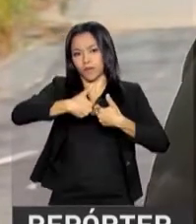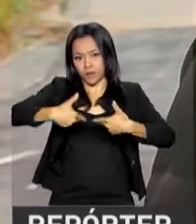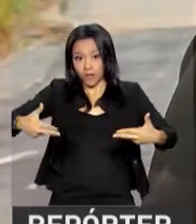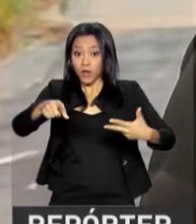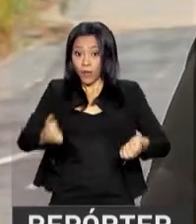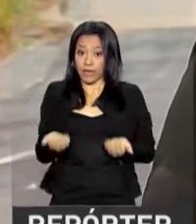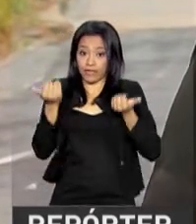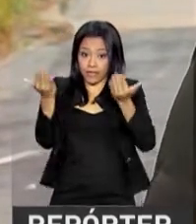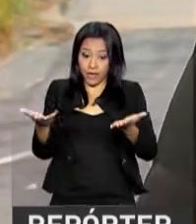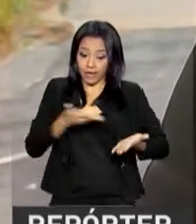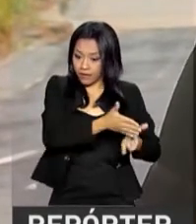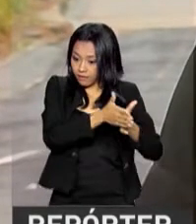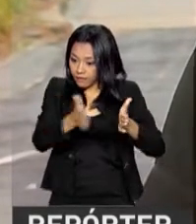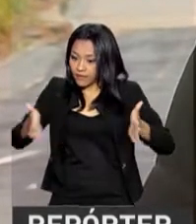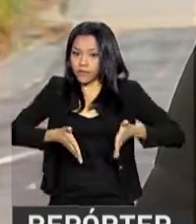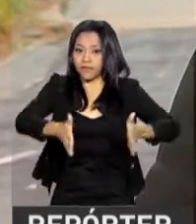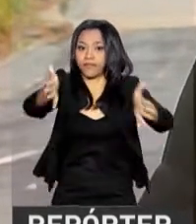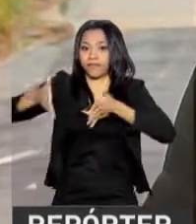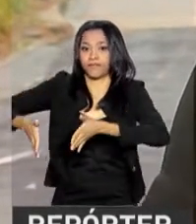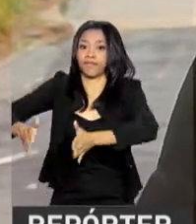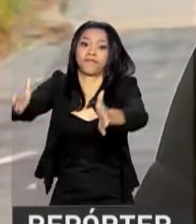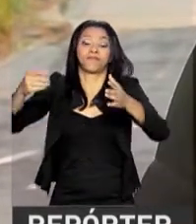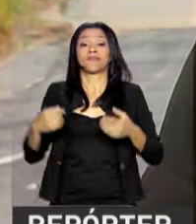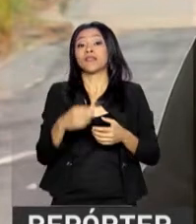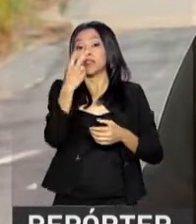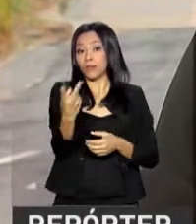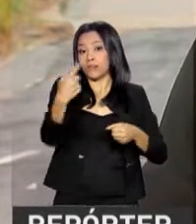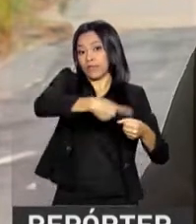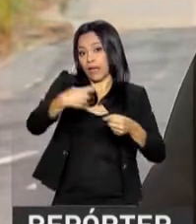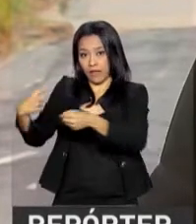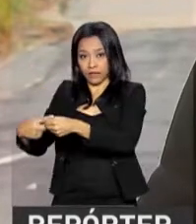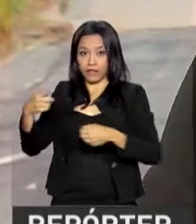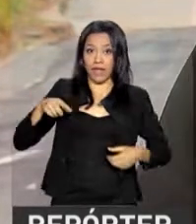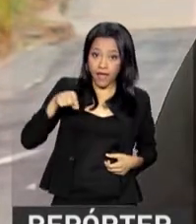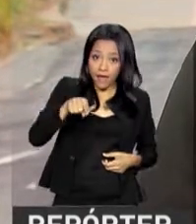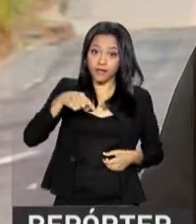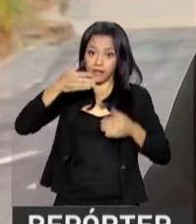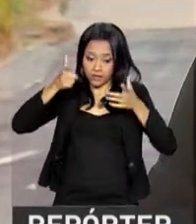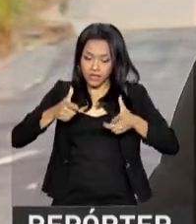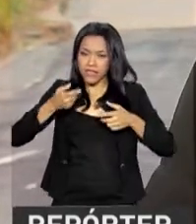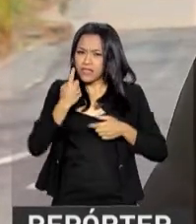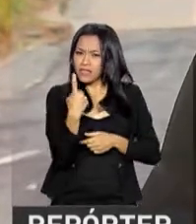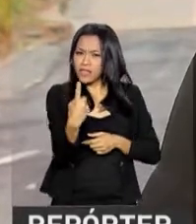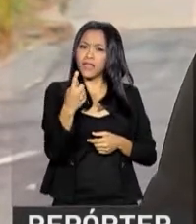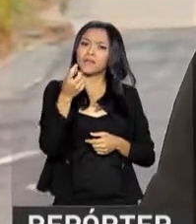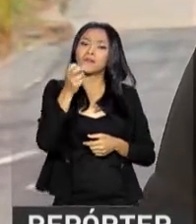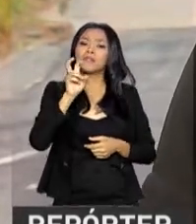deste trecho da obra entre rio largo ea cidade de joaquim gomes a rodovia chega a 156